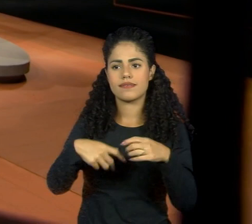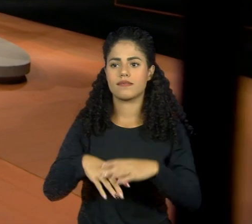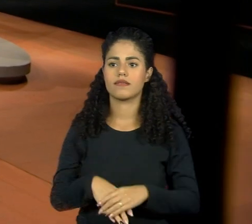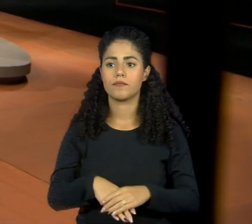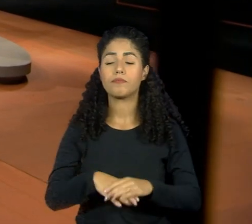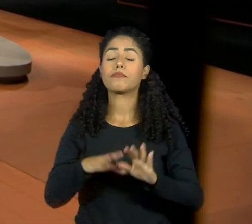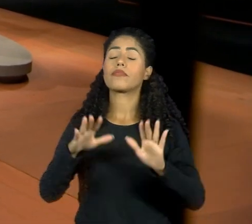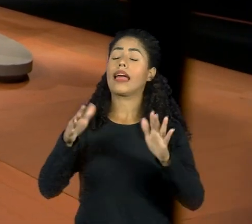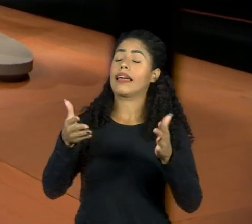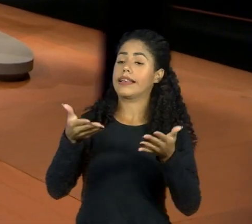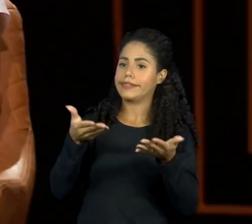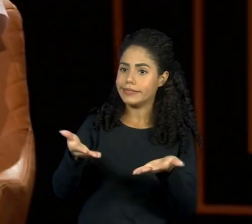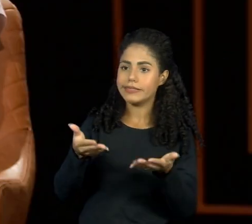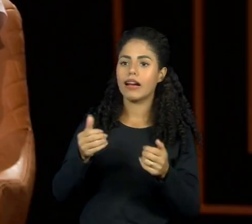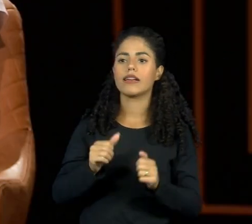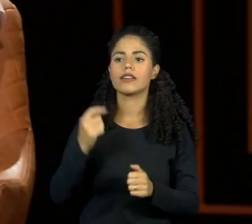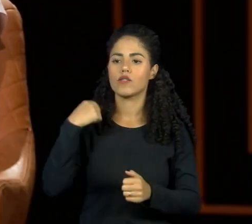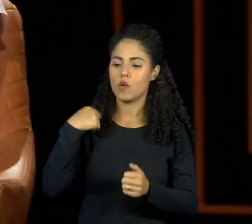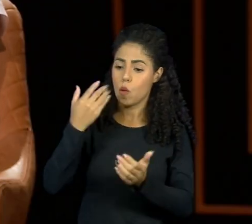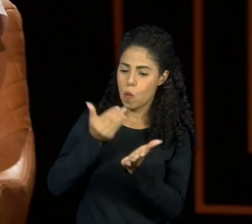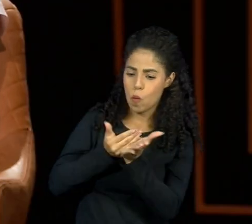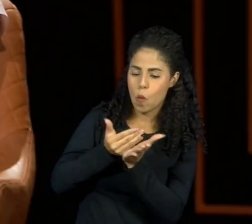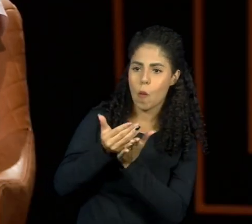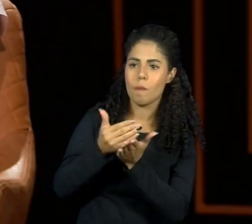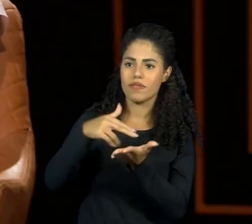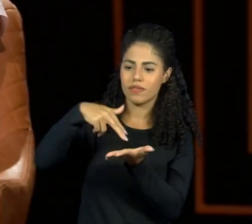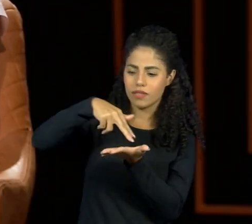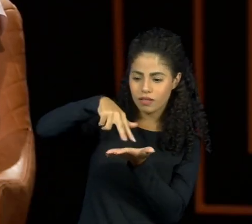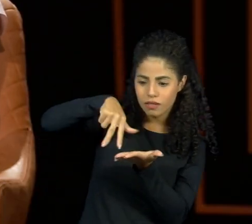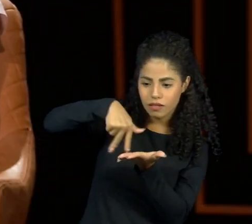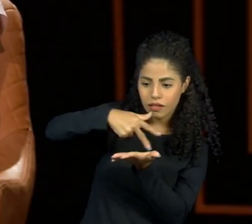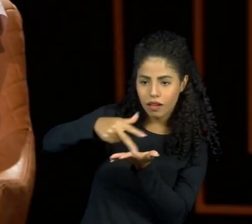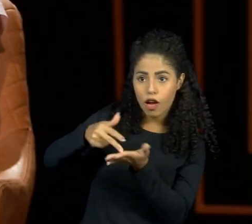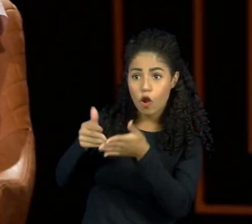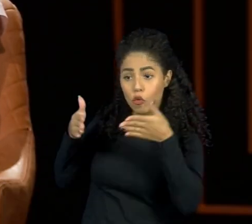E aí, quando eu comecei a coreografar para teatro,